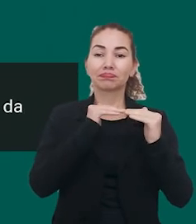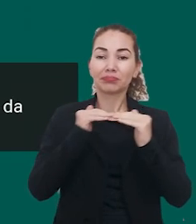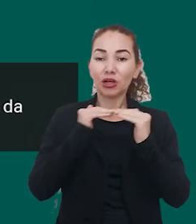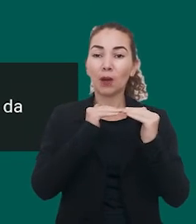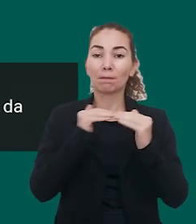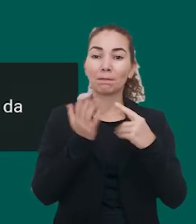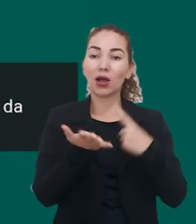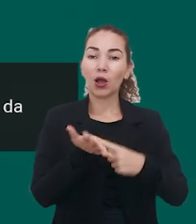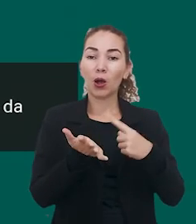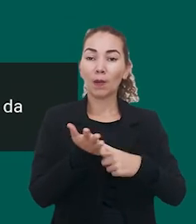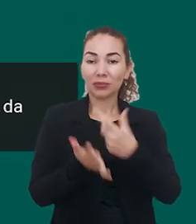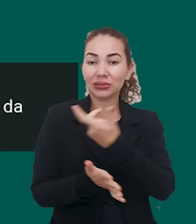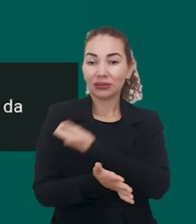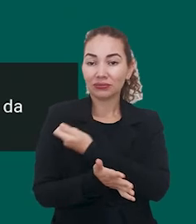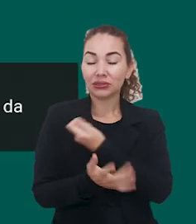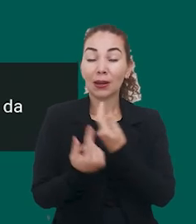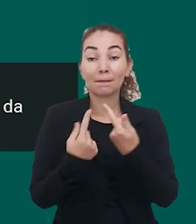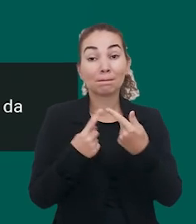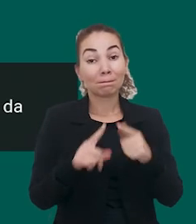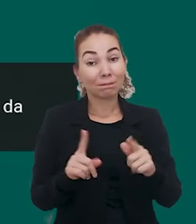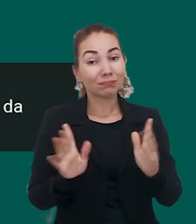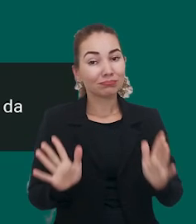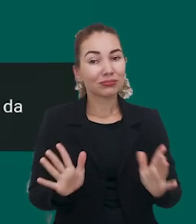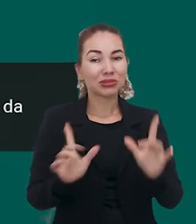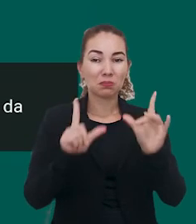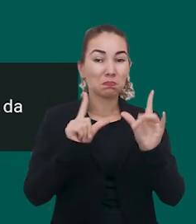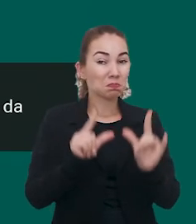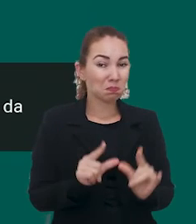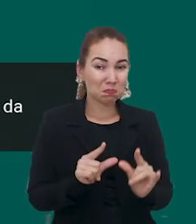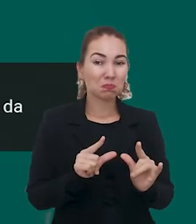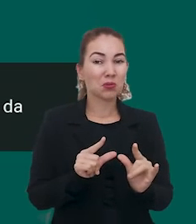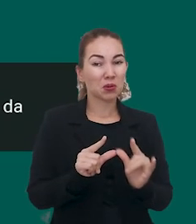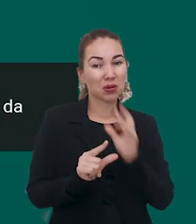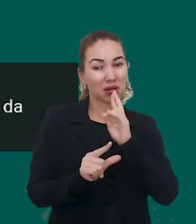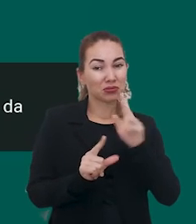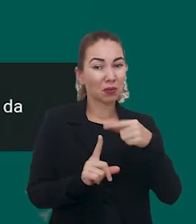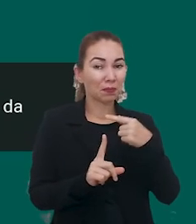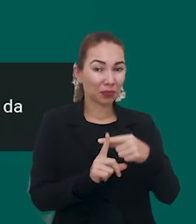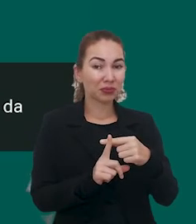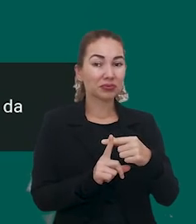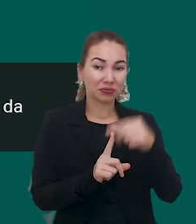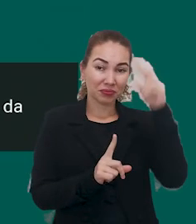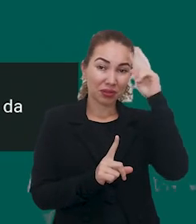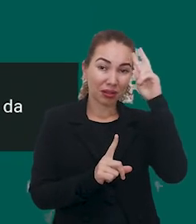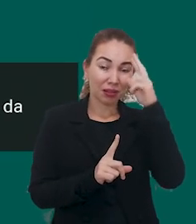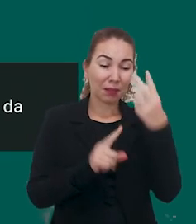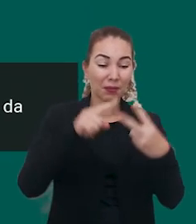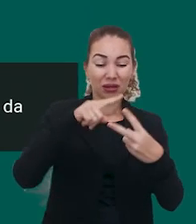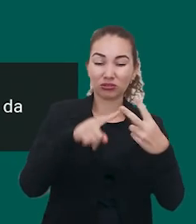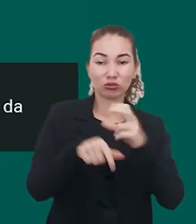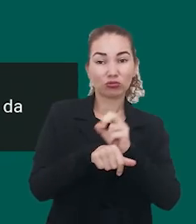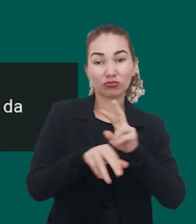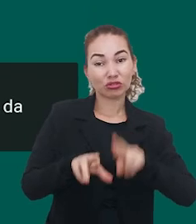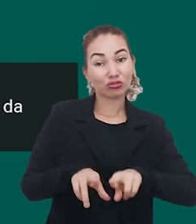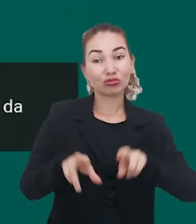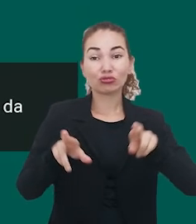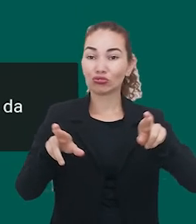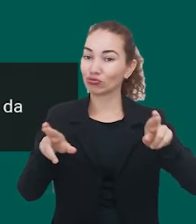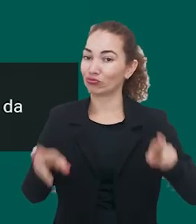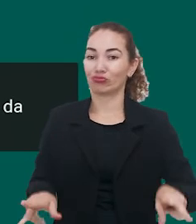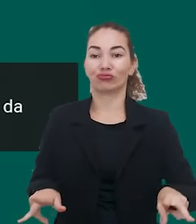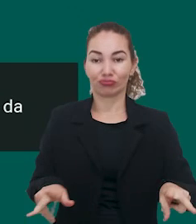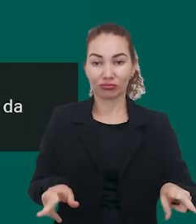gripe com relação à Covid, mas a chance é muito pequena, tá? Lembrar que são 2 agentes virais, mas são 2 agentes virais